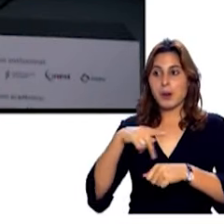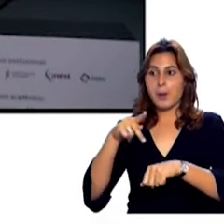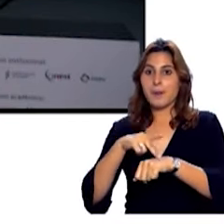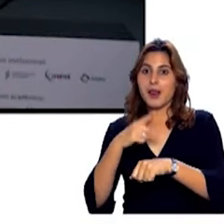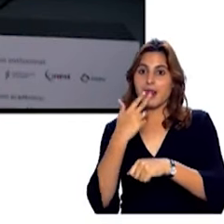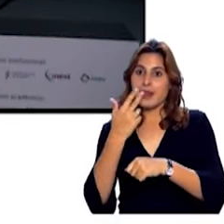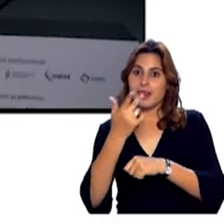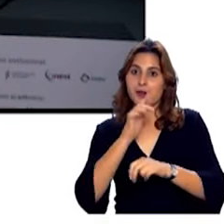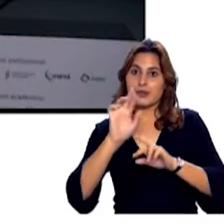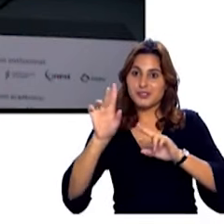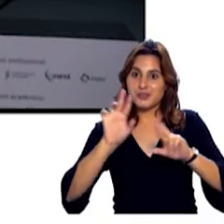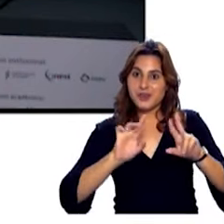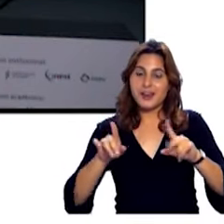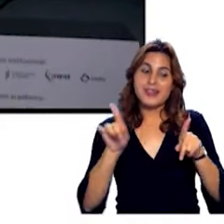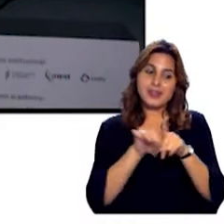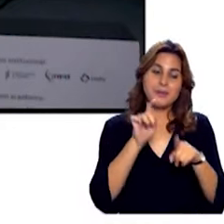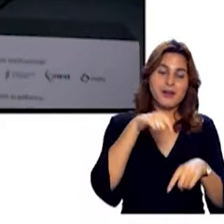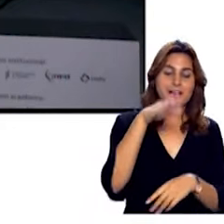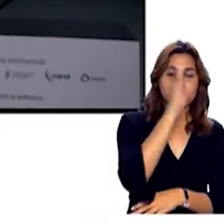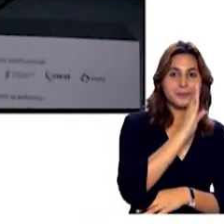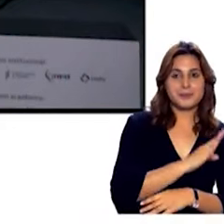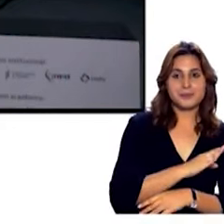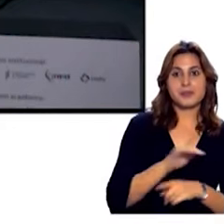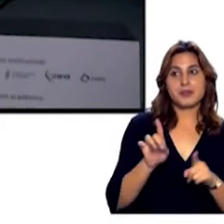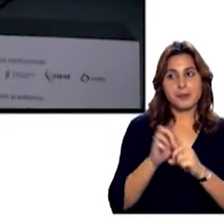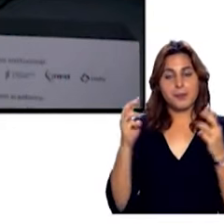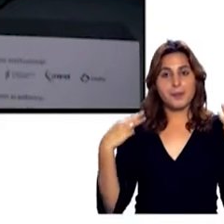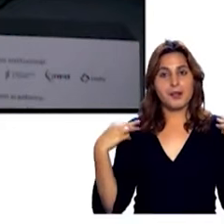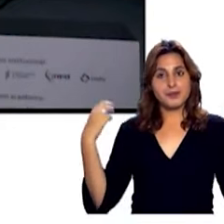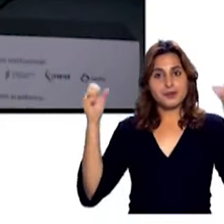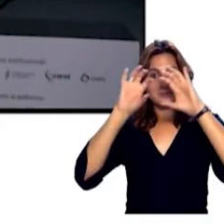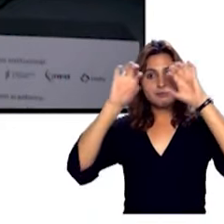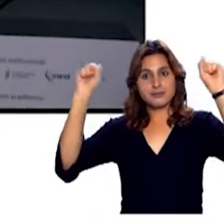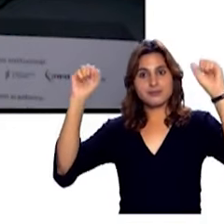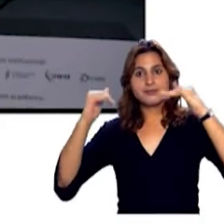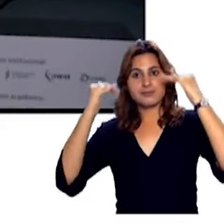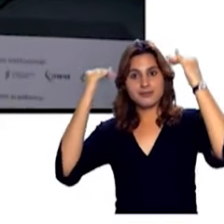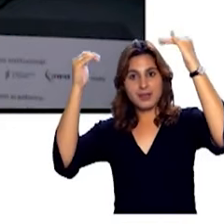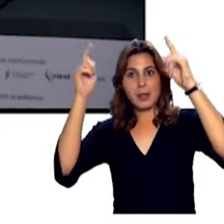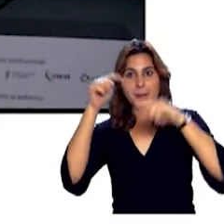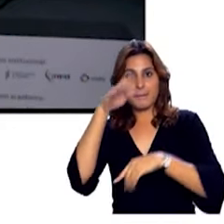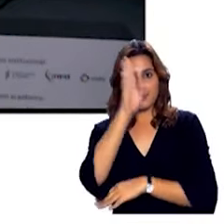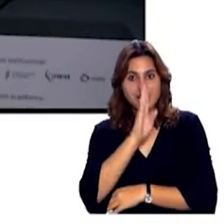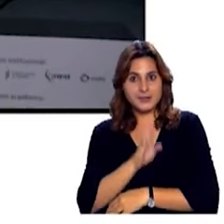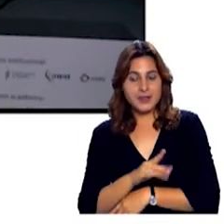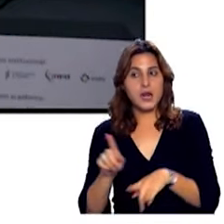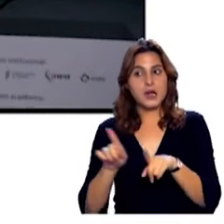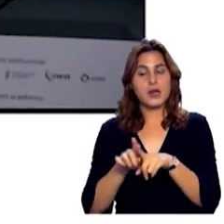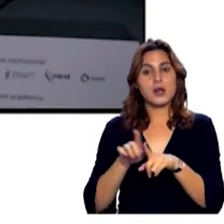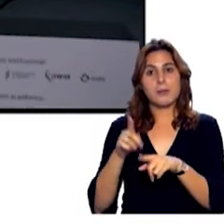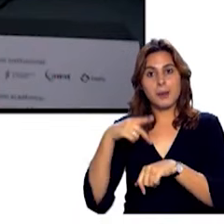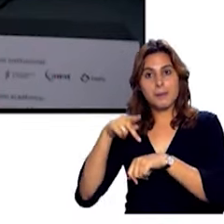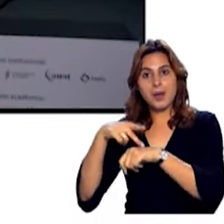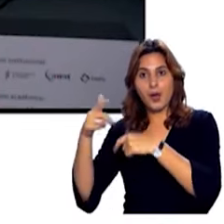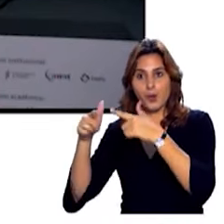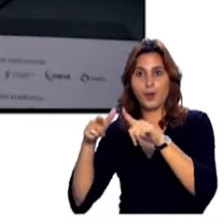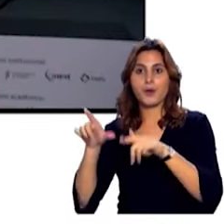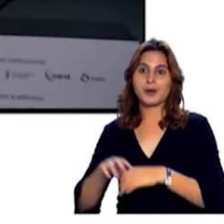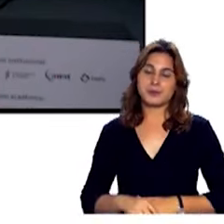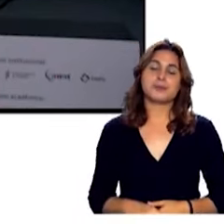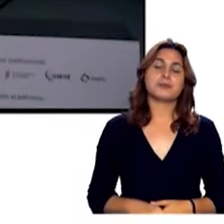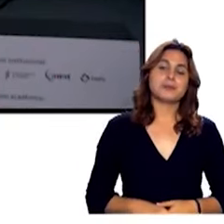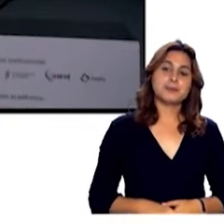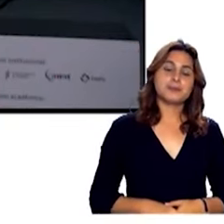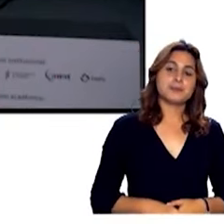e entre magistrados de tribunais superiores brasileiros e estrangeiros sobre temas candentes